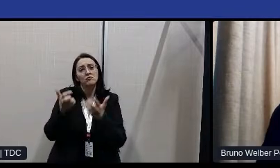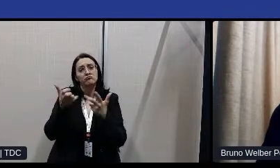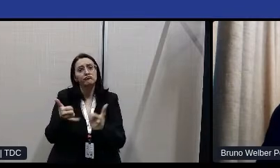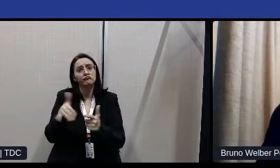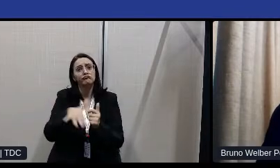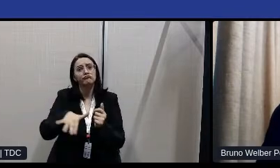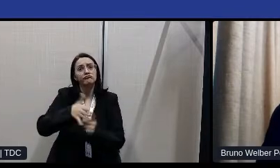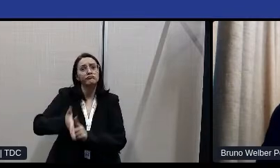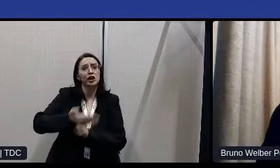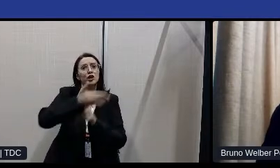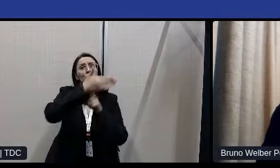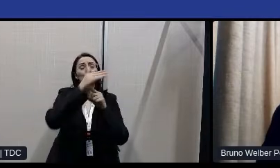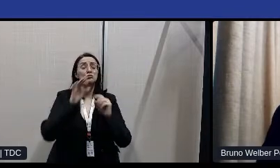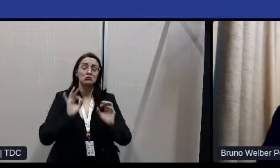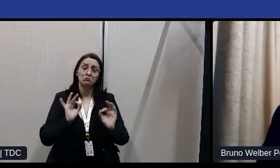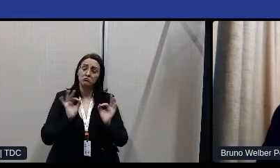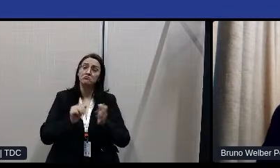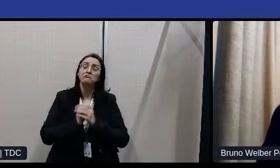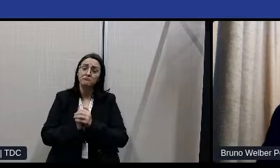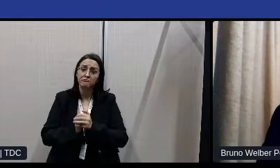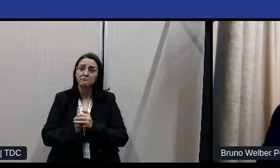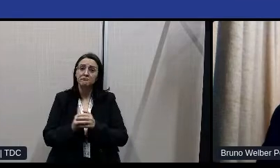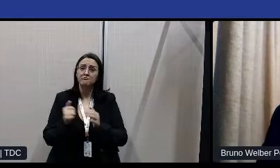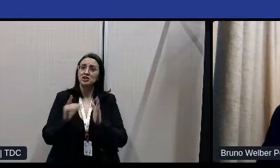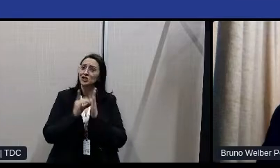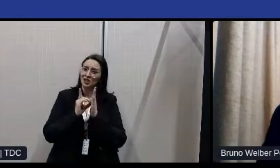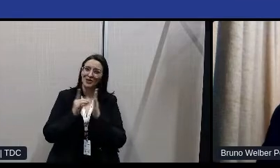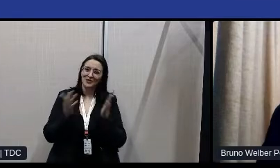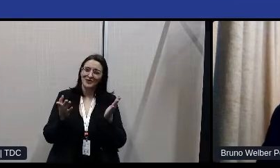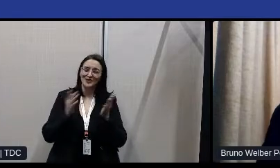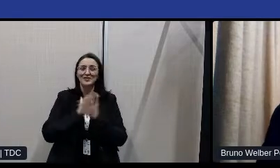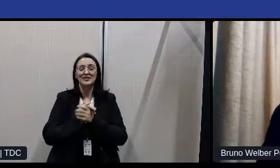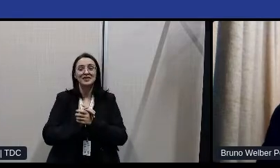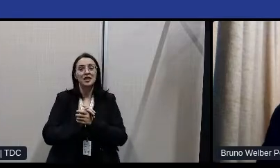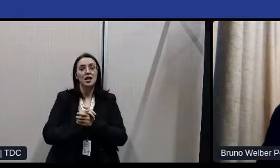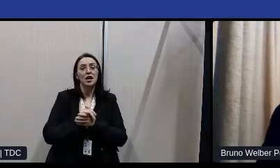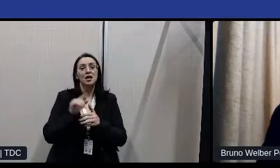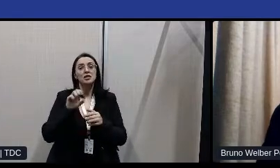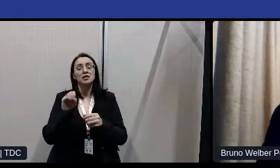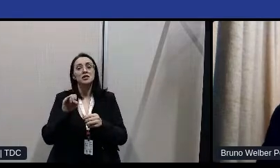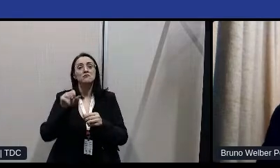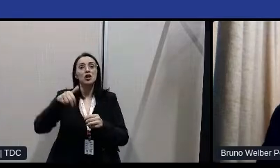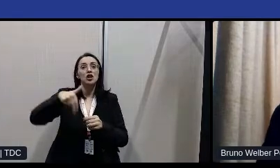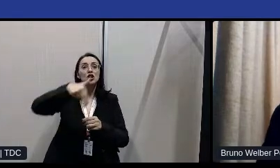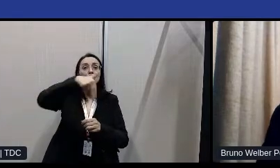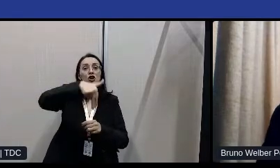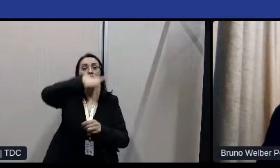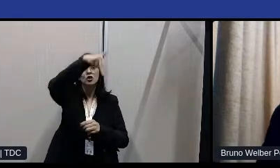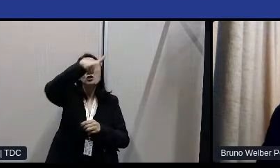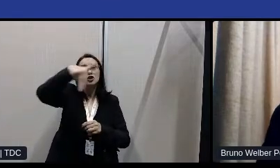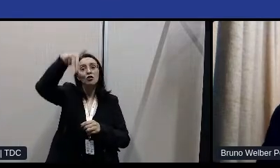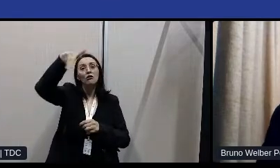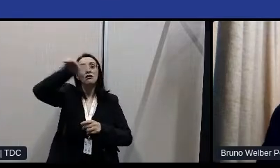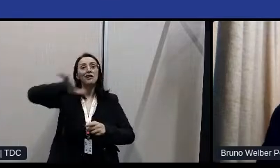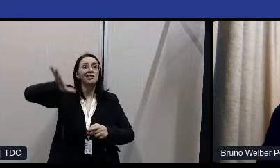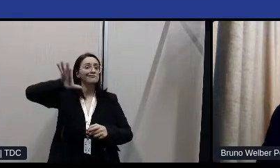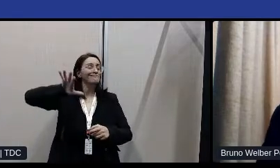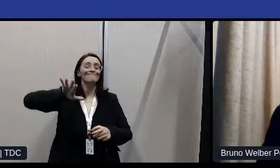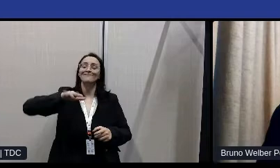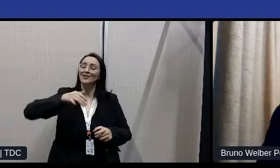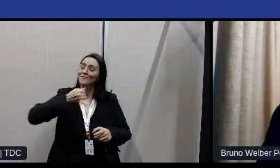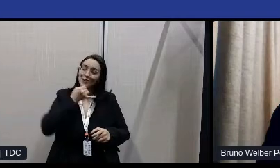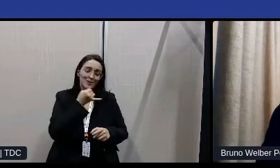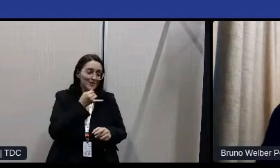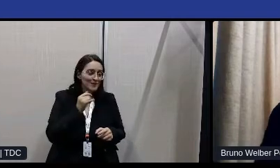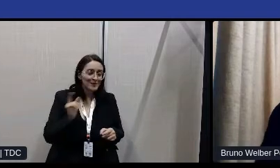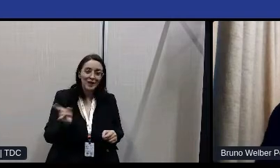da forma mais, vamos dizer assim, digital. Quando a gente vai para o norte e nordeste, infelizmente não acontece muito ainda